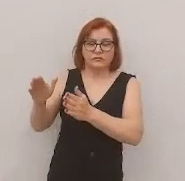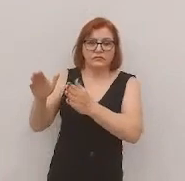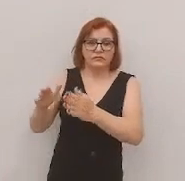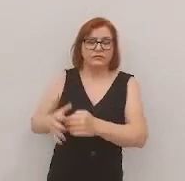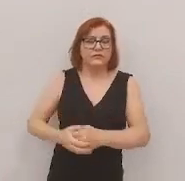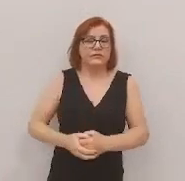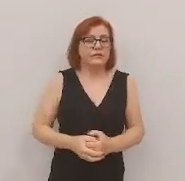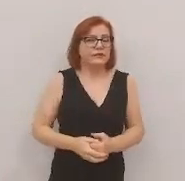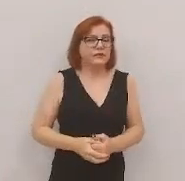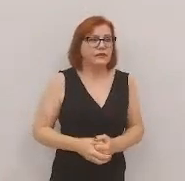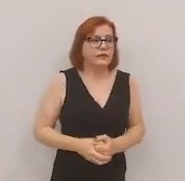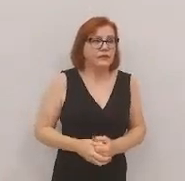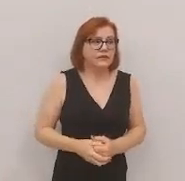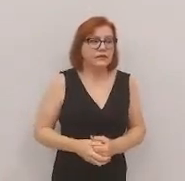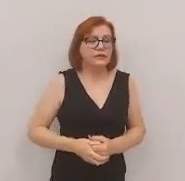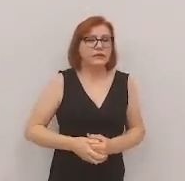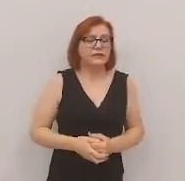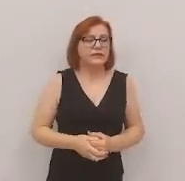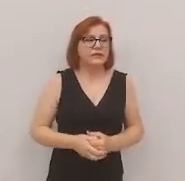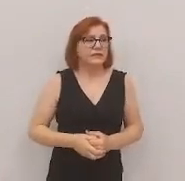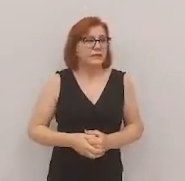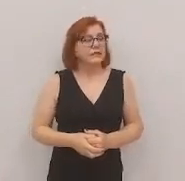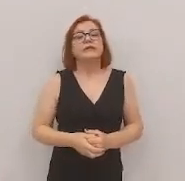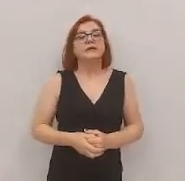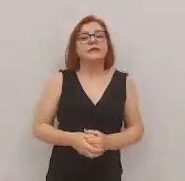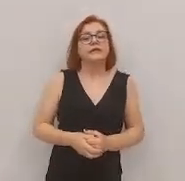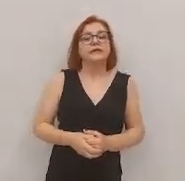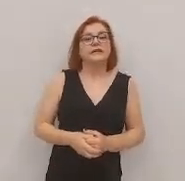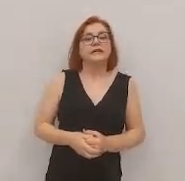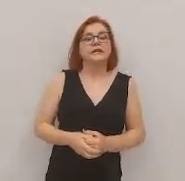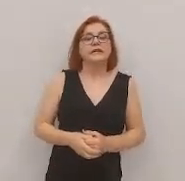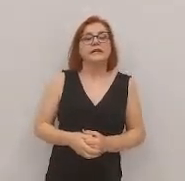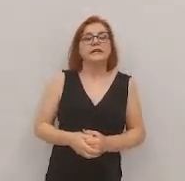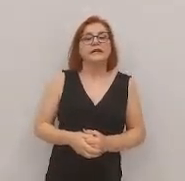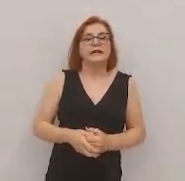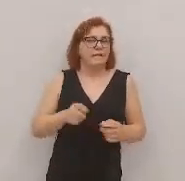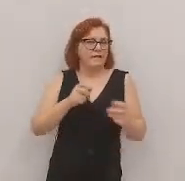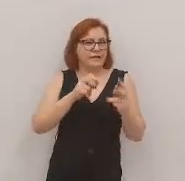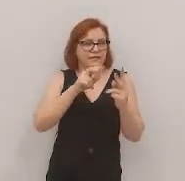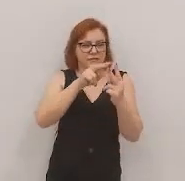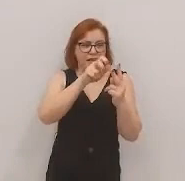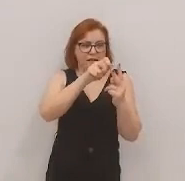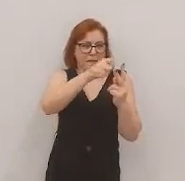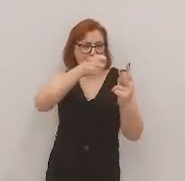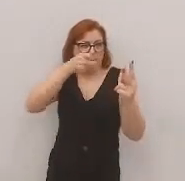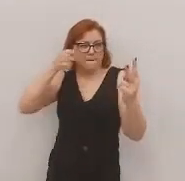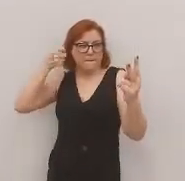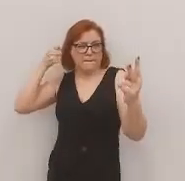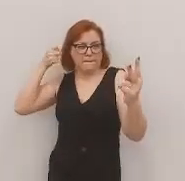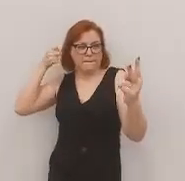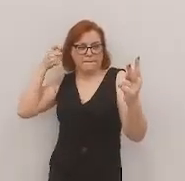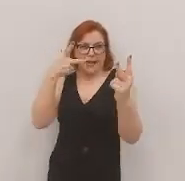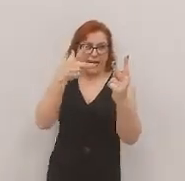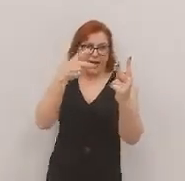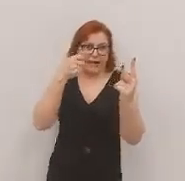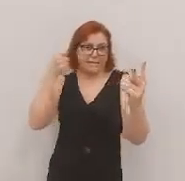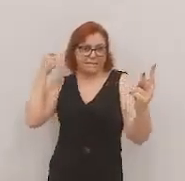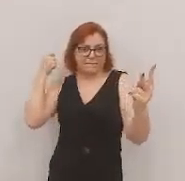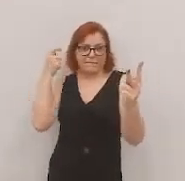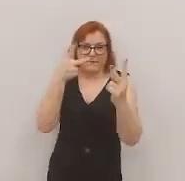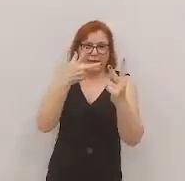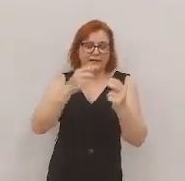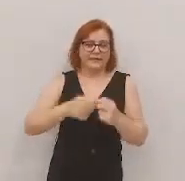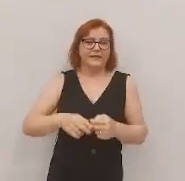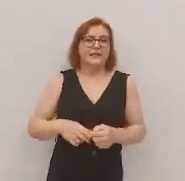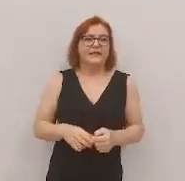molecada pegava a forquilha para fazer estilingue, né? E depois,